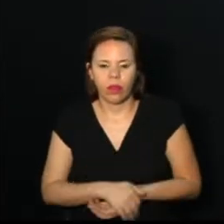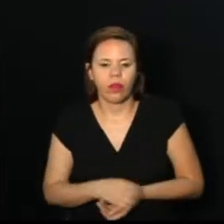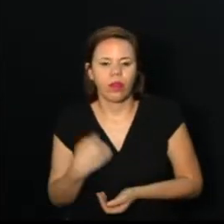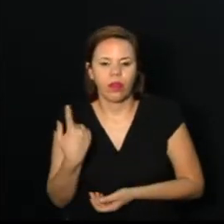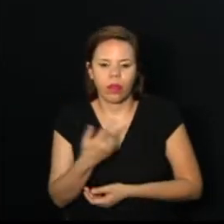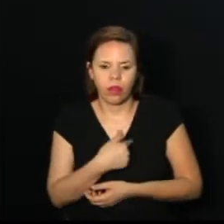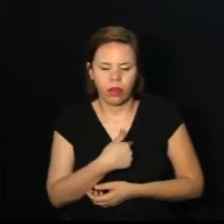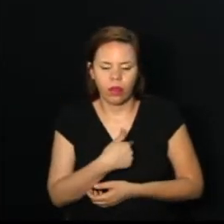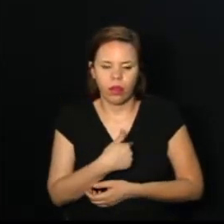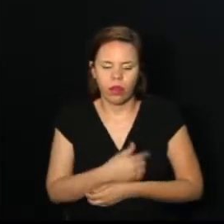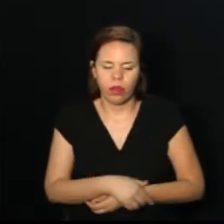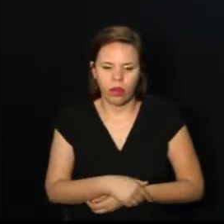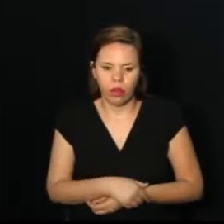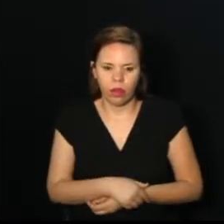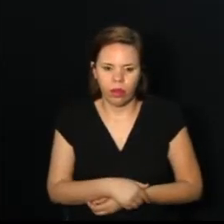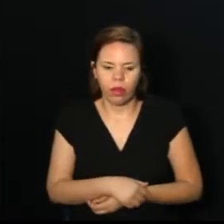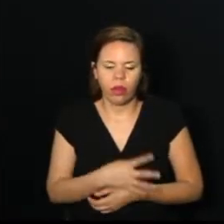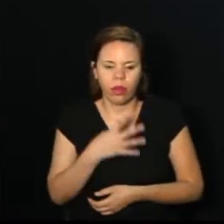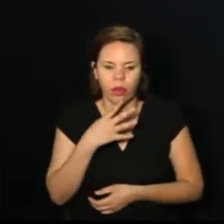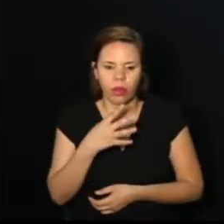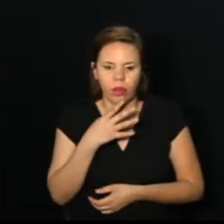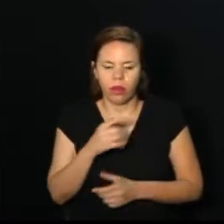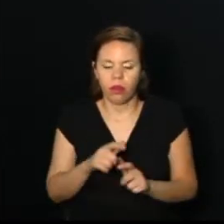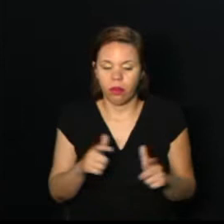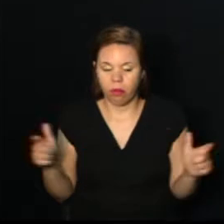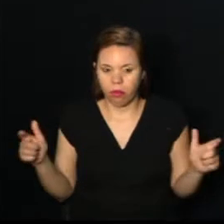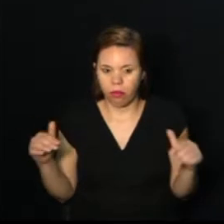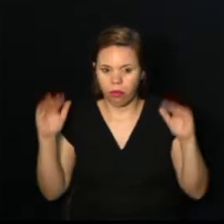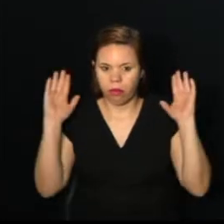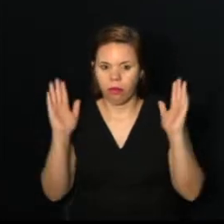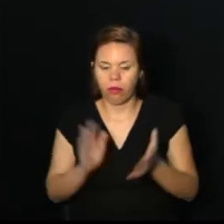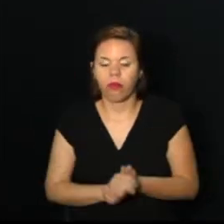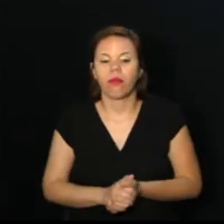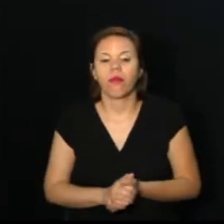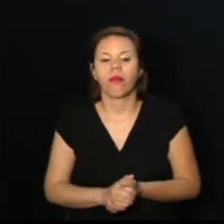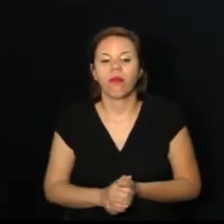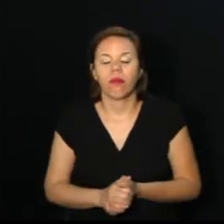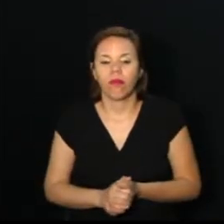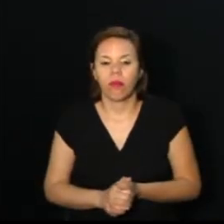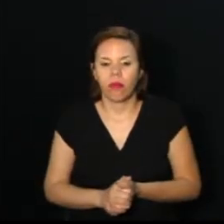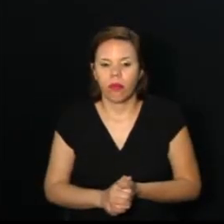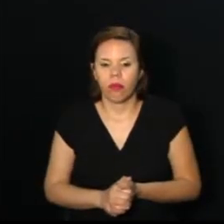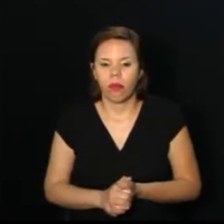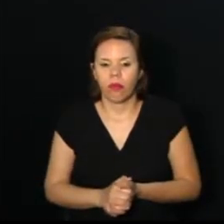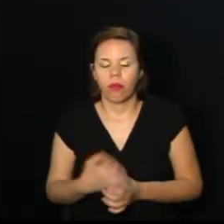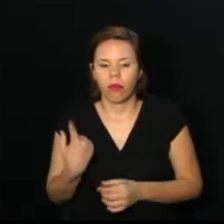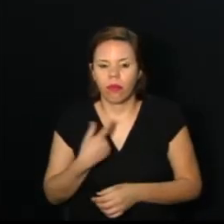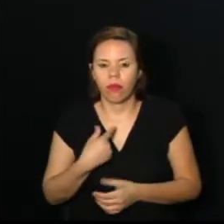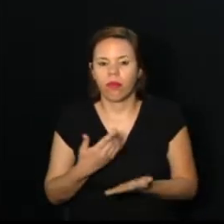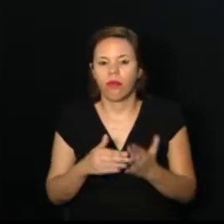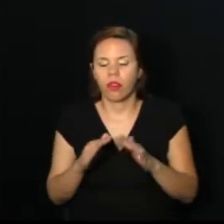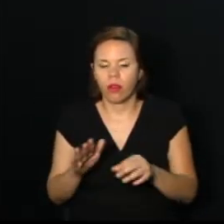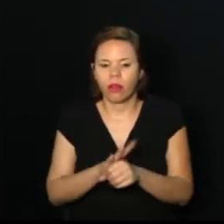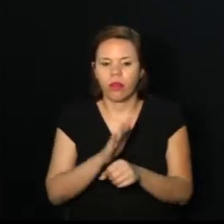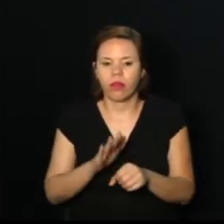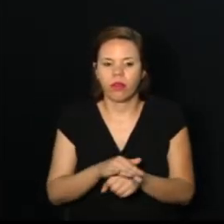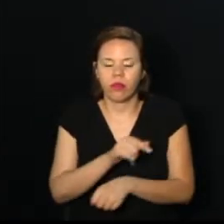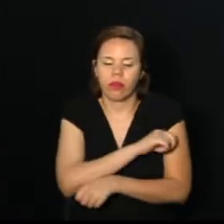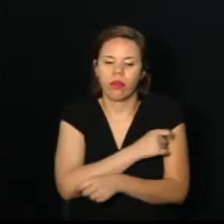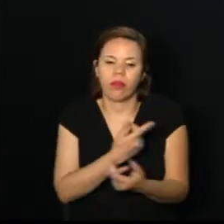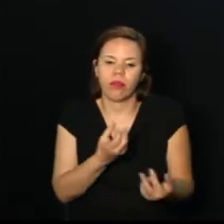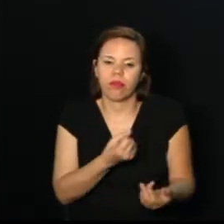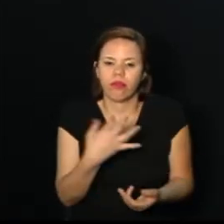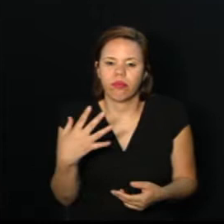nós conhecemos amplamente e que enchem os nossos bancos escolares por